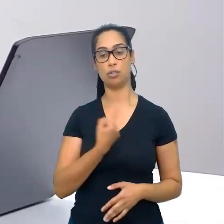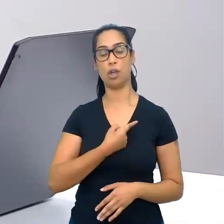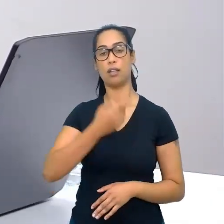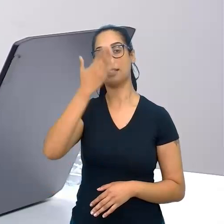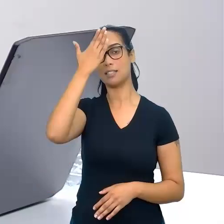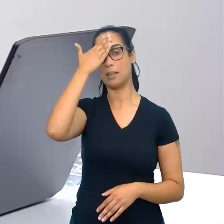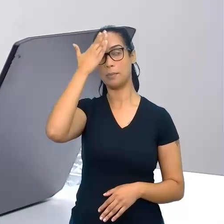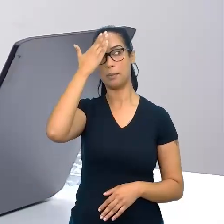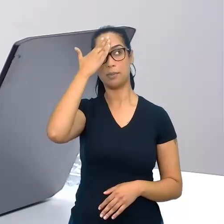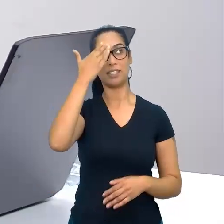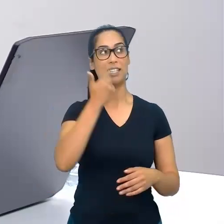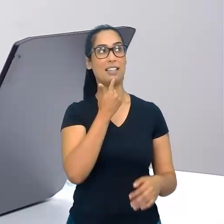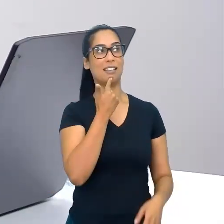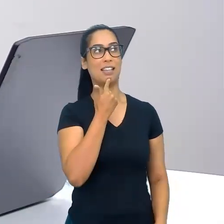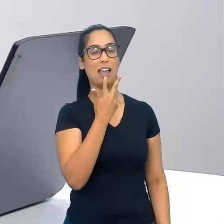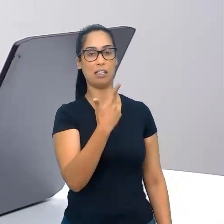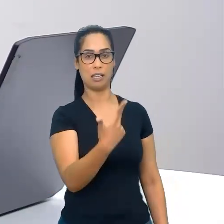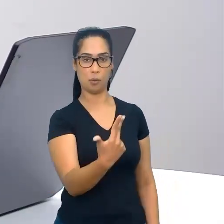então